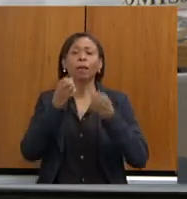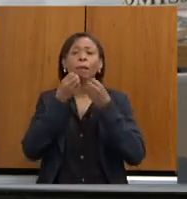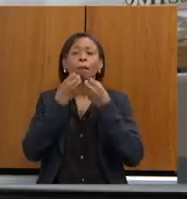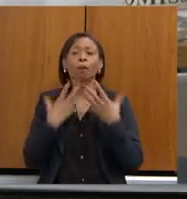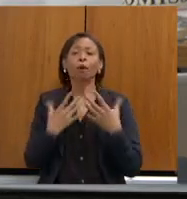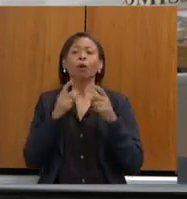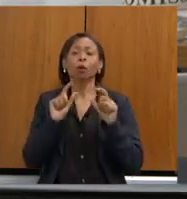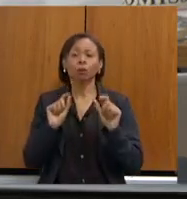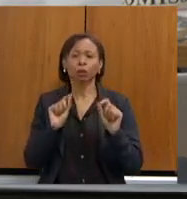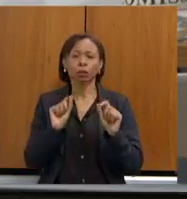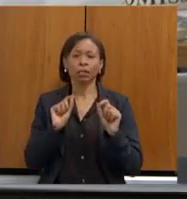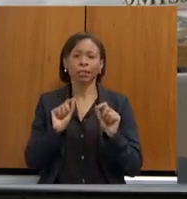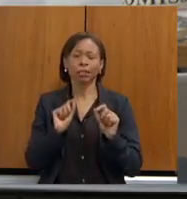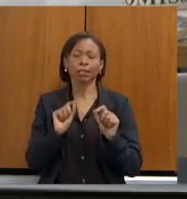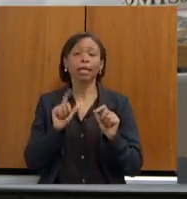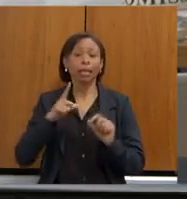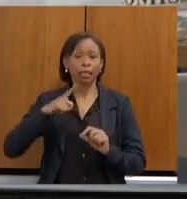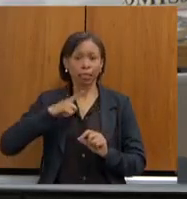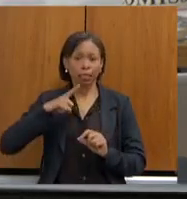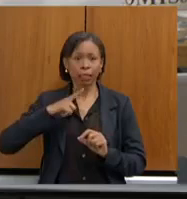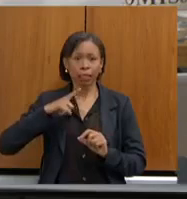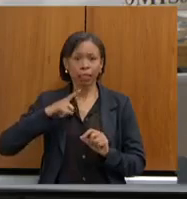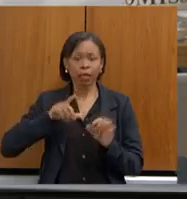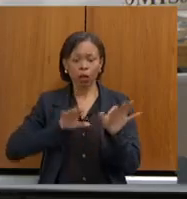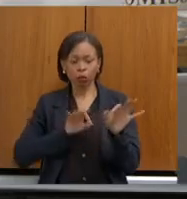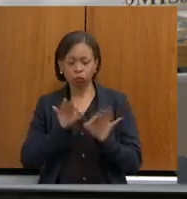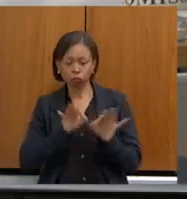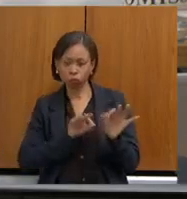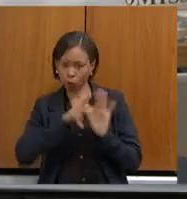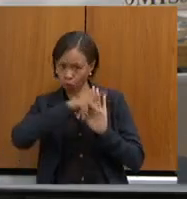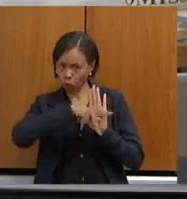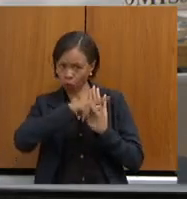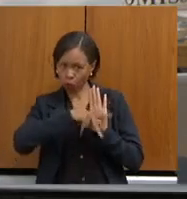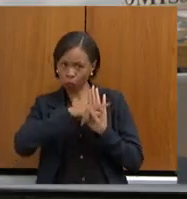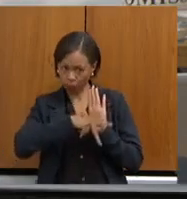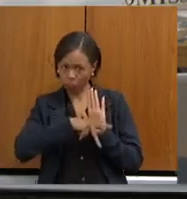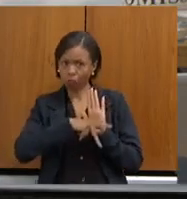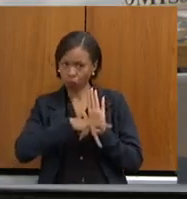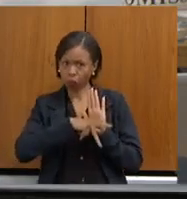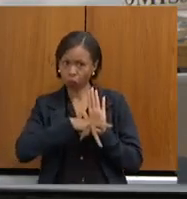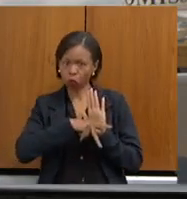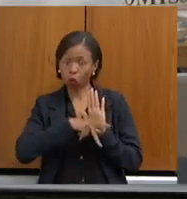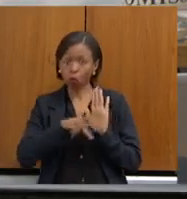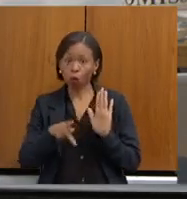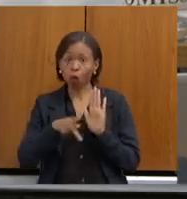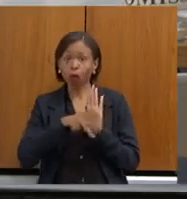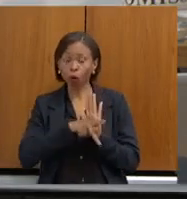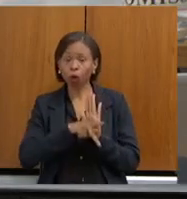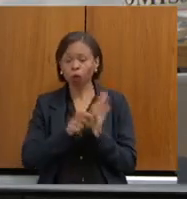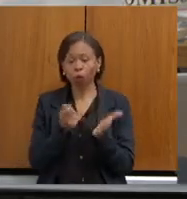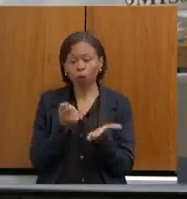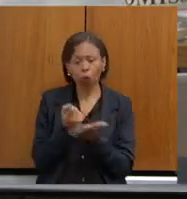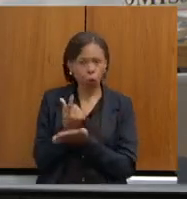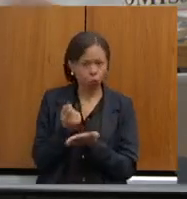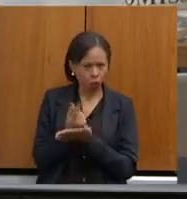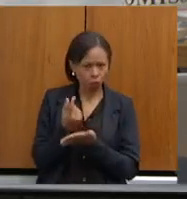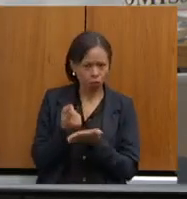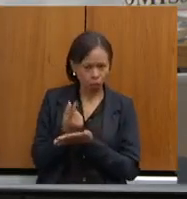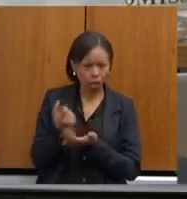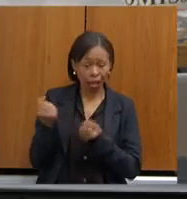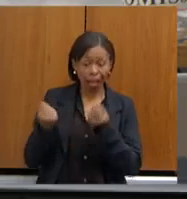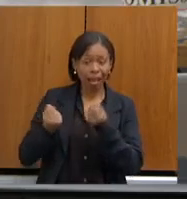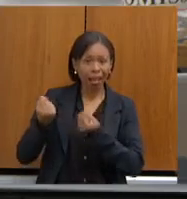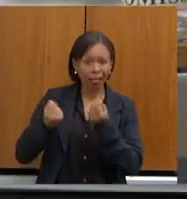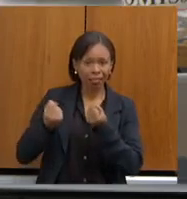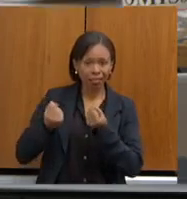esperança é que nós somos com projetos para como diz o deputado a gente adquirir algumas viaturas